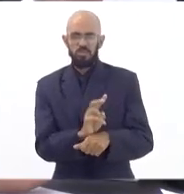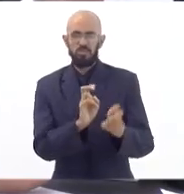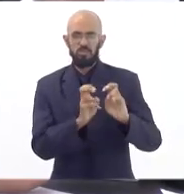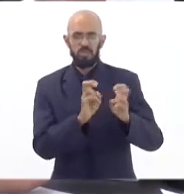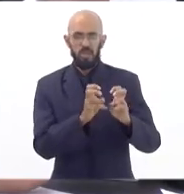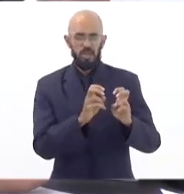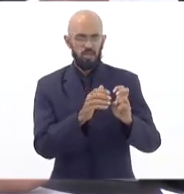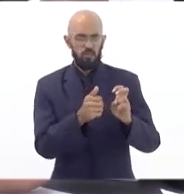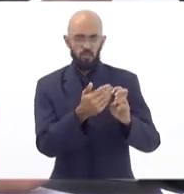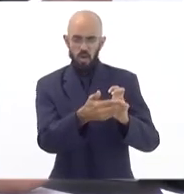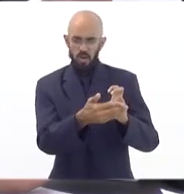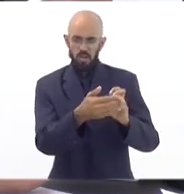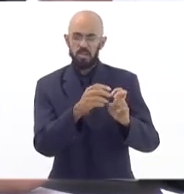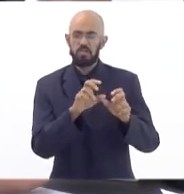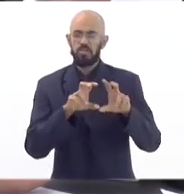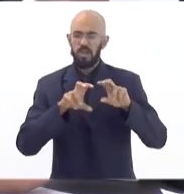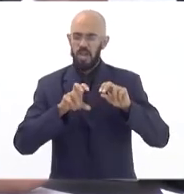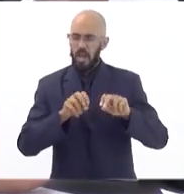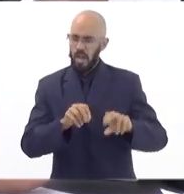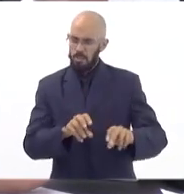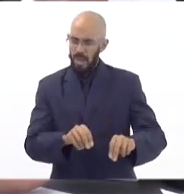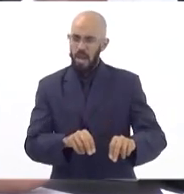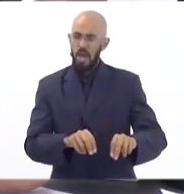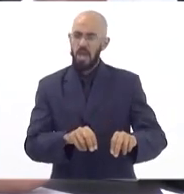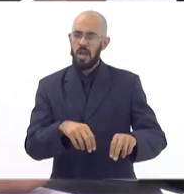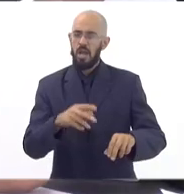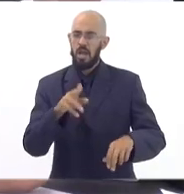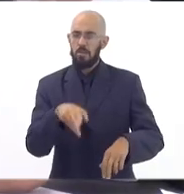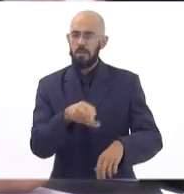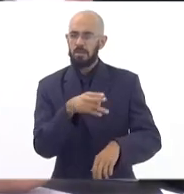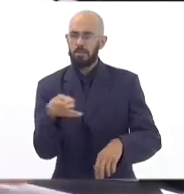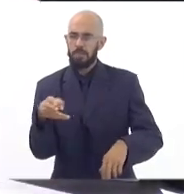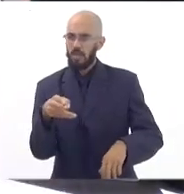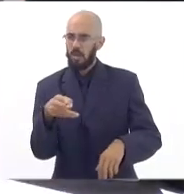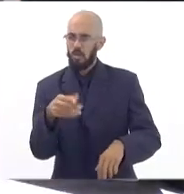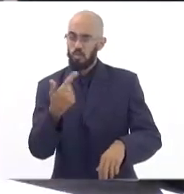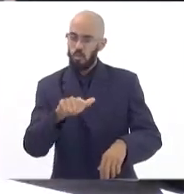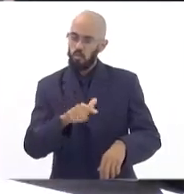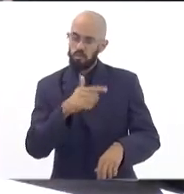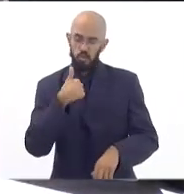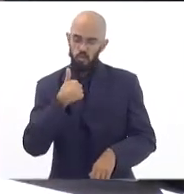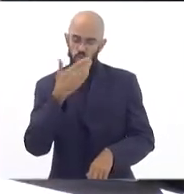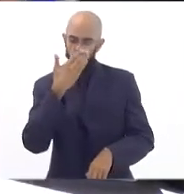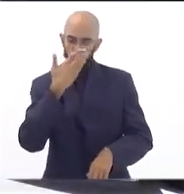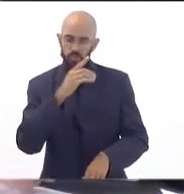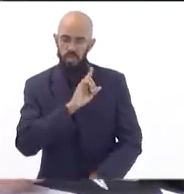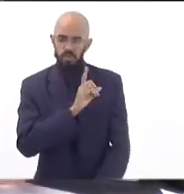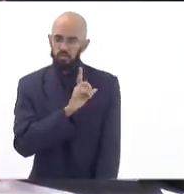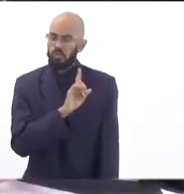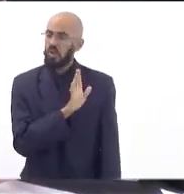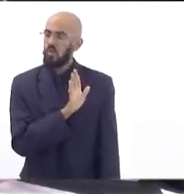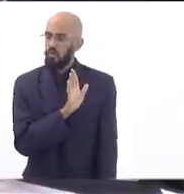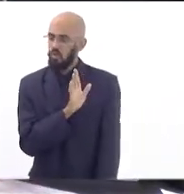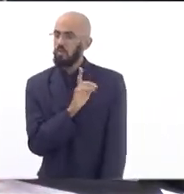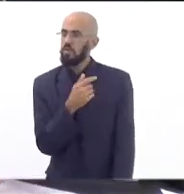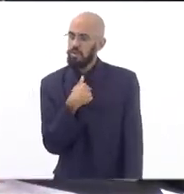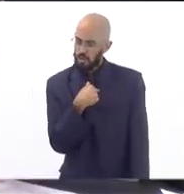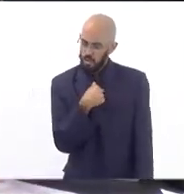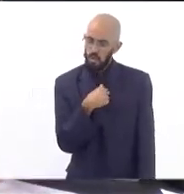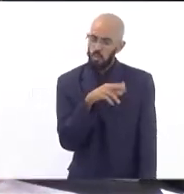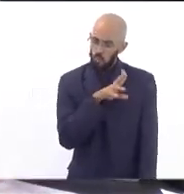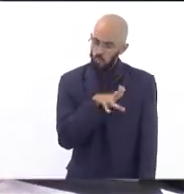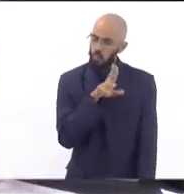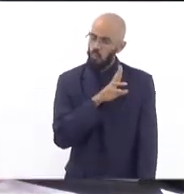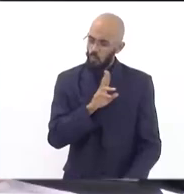externa você pega Senador Camará você pega Padre Miguel e outros você não vê eu não vejo e eu rodo o